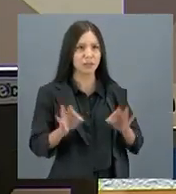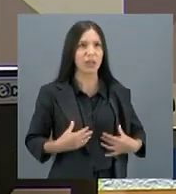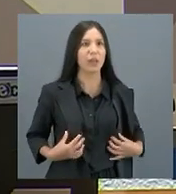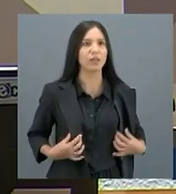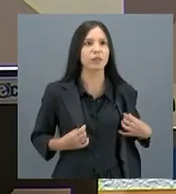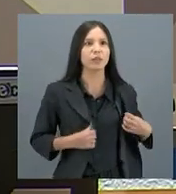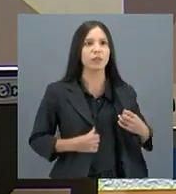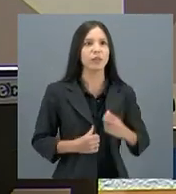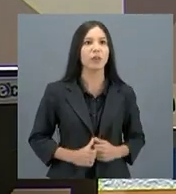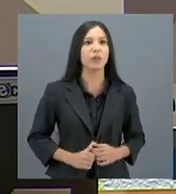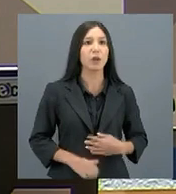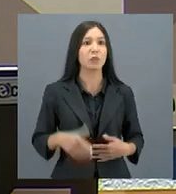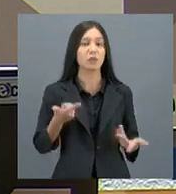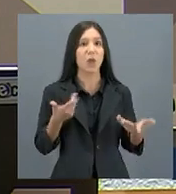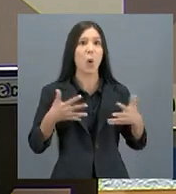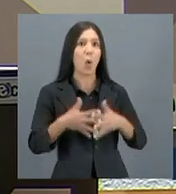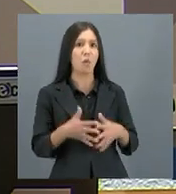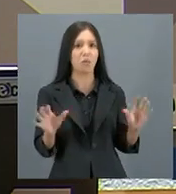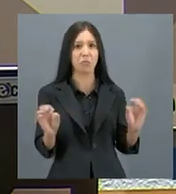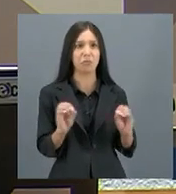Eu não tenho nenhum conflito de interesse em estar aqui hoje.